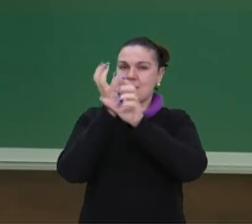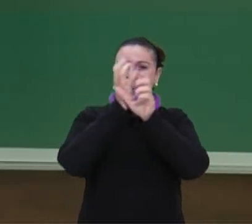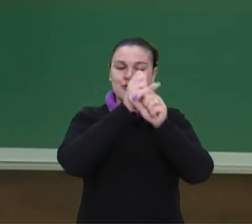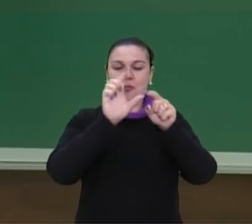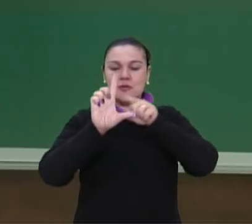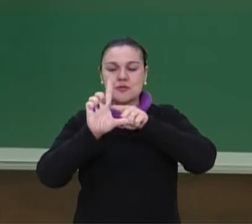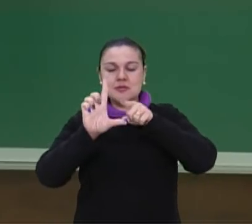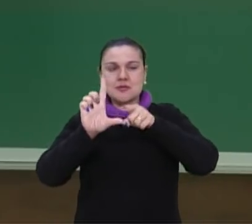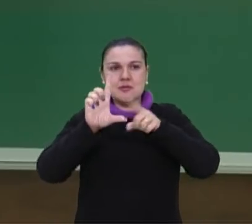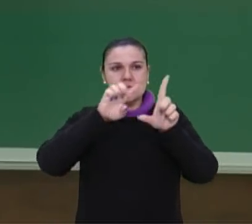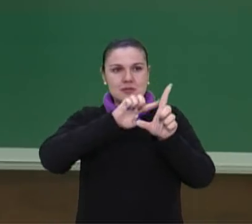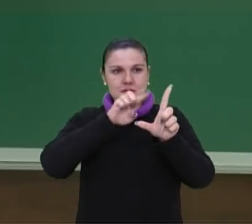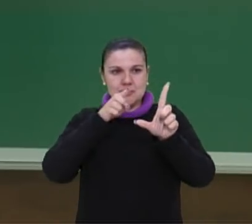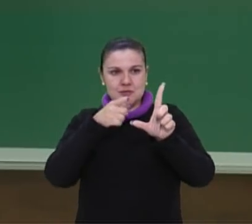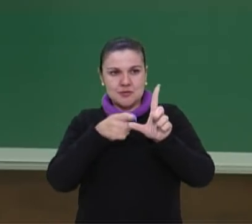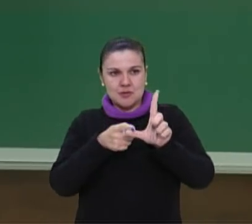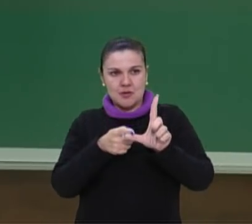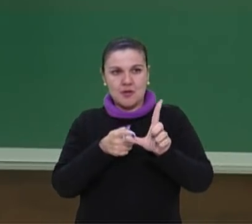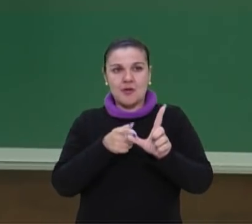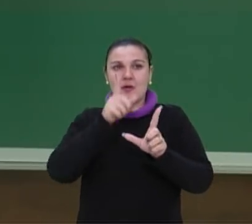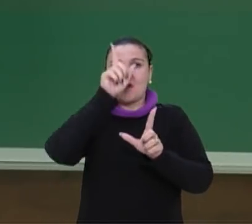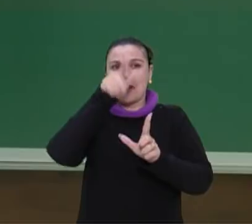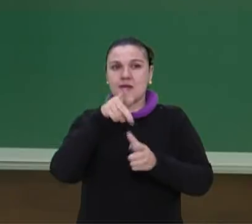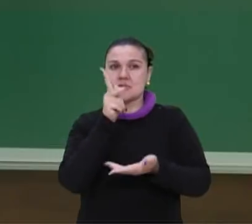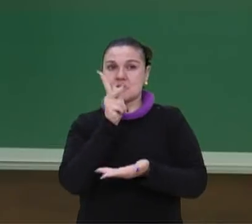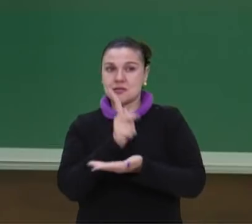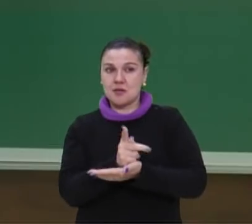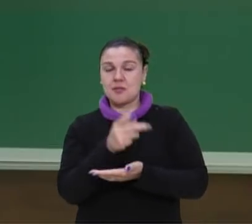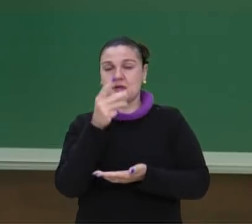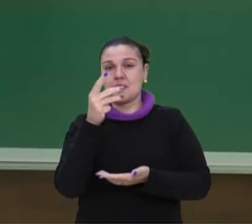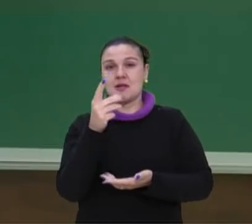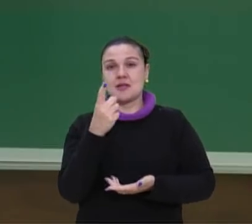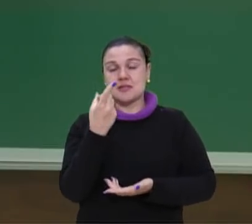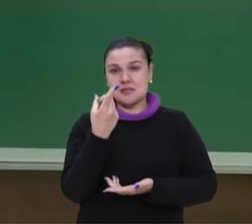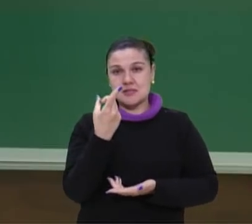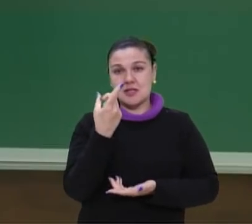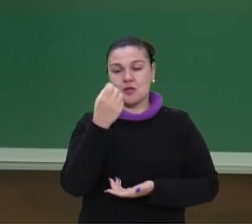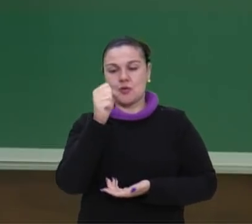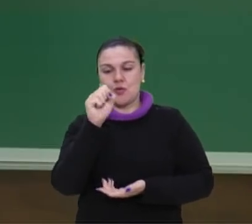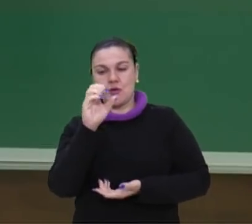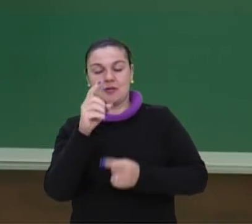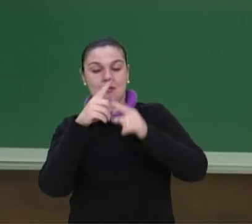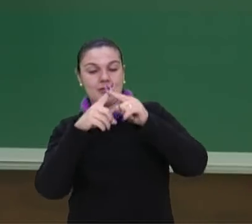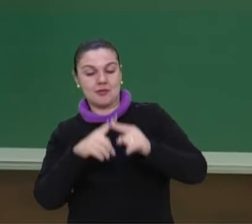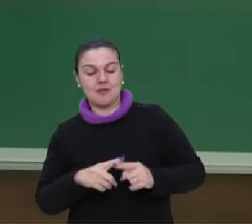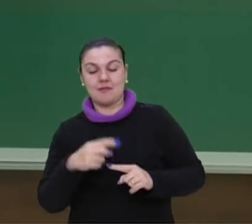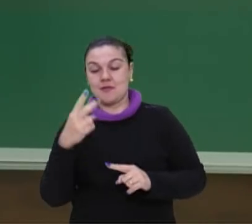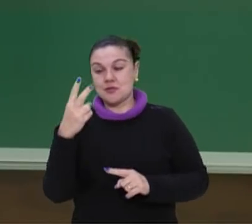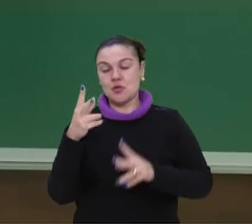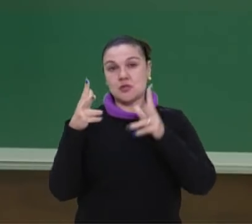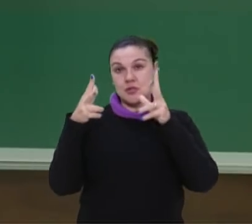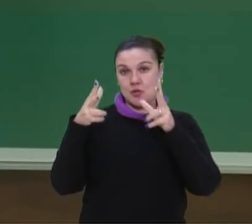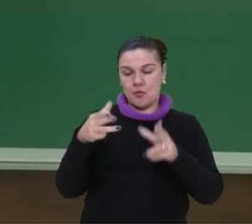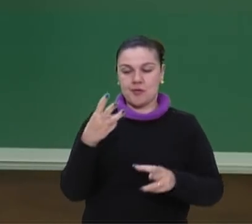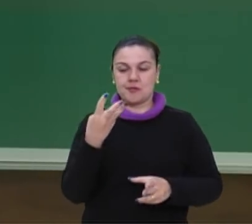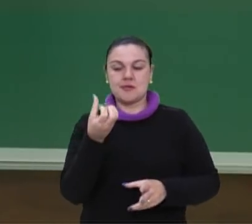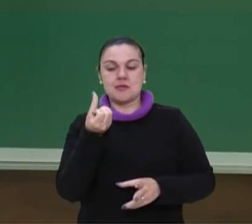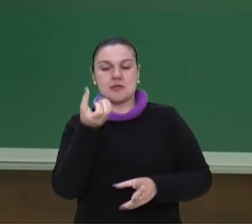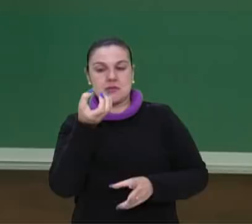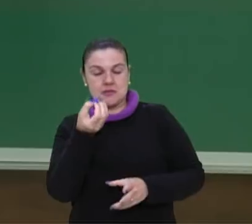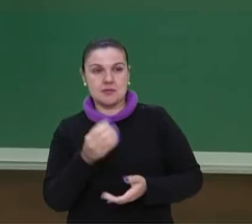A soma dos ângulos internos de um quadrilátero é 180 vezes 2 igual a